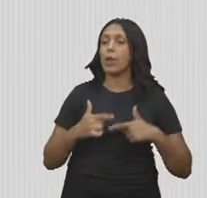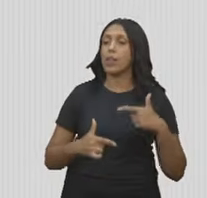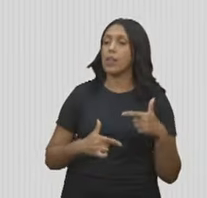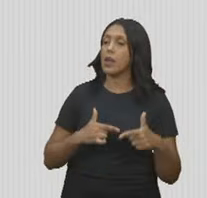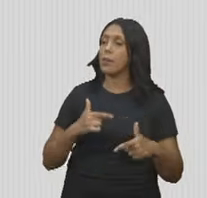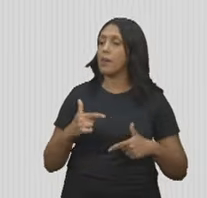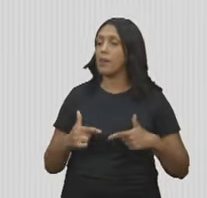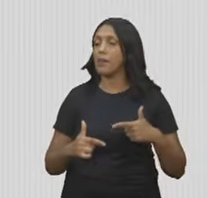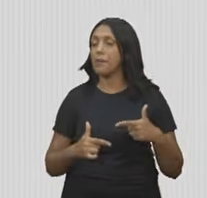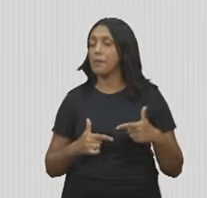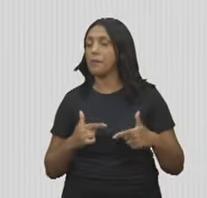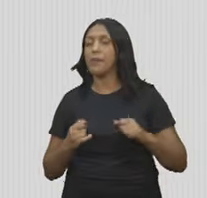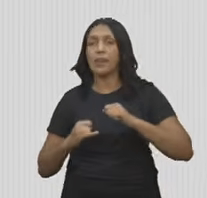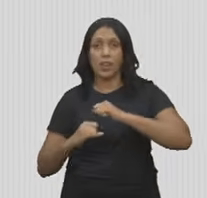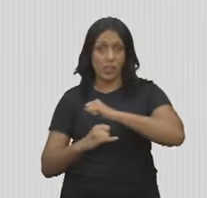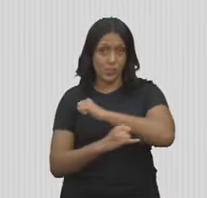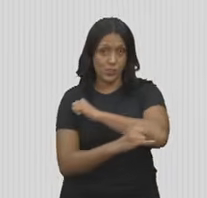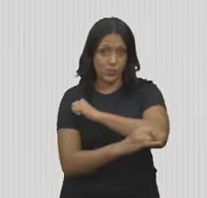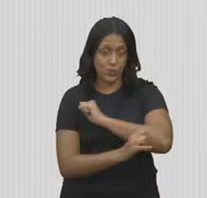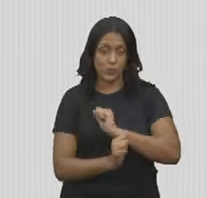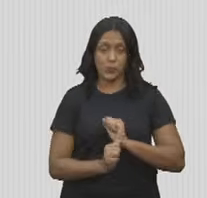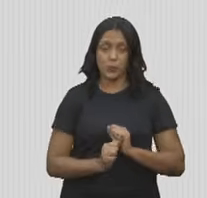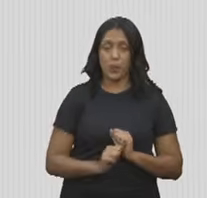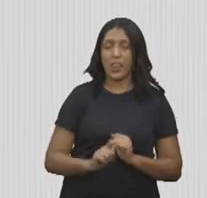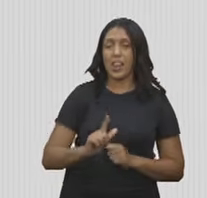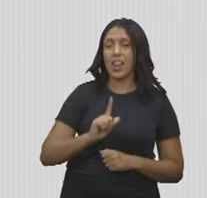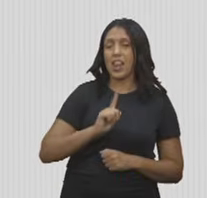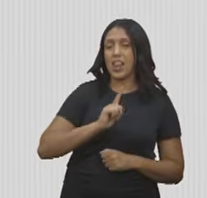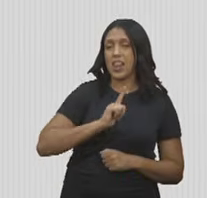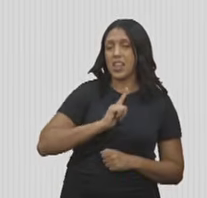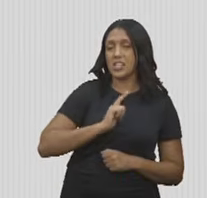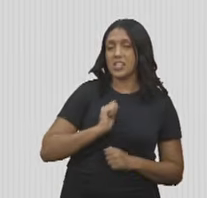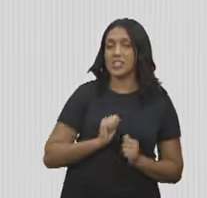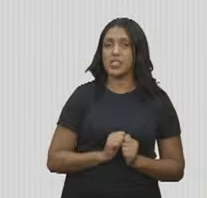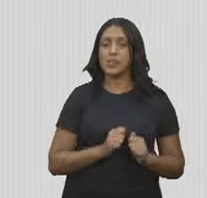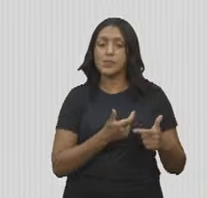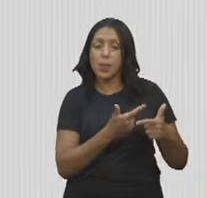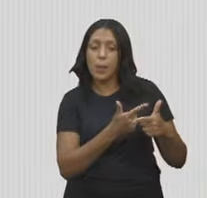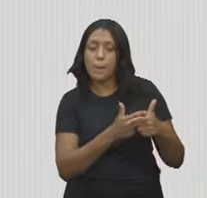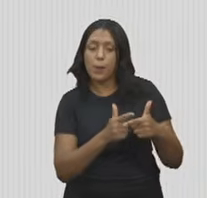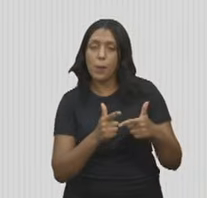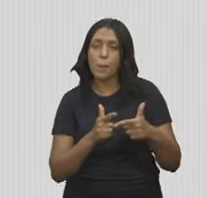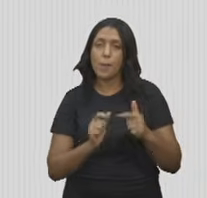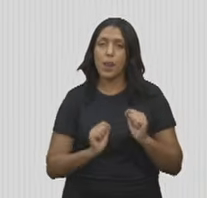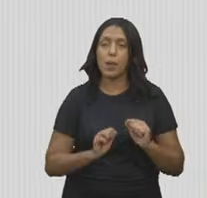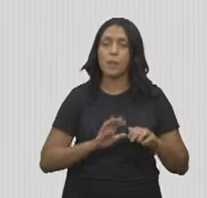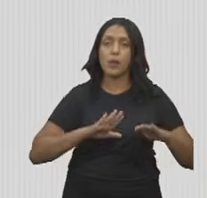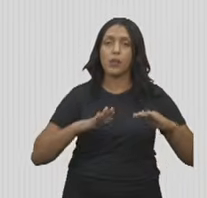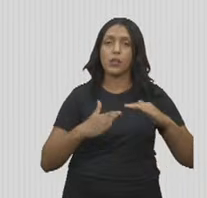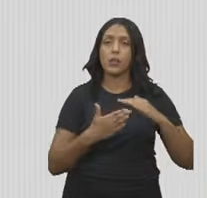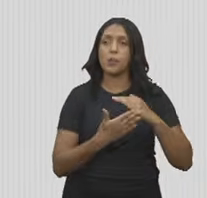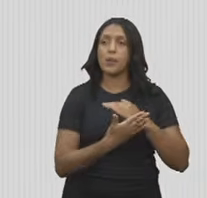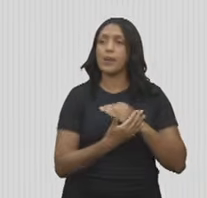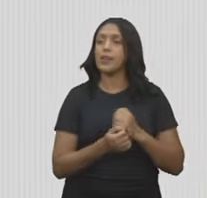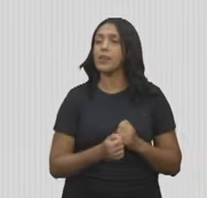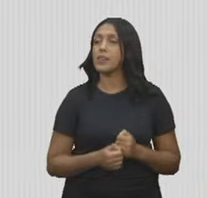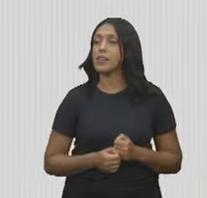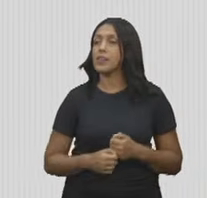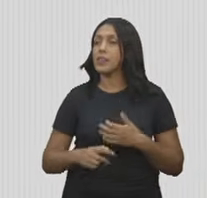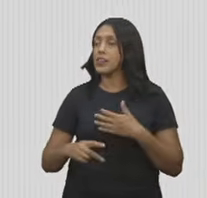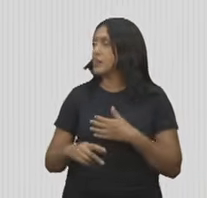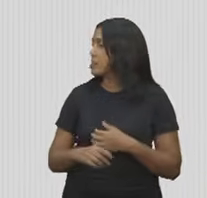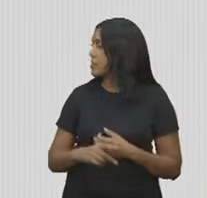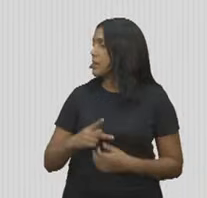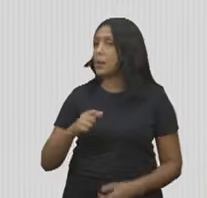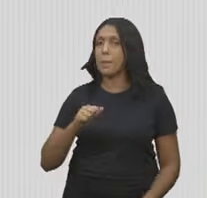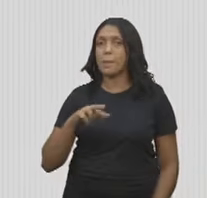em infraestrutura nós tivemos demandas no Paraty do Meio, a manutenção periódica ali da rua João Fernandes Passos,